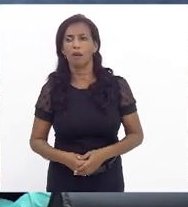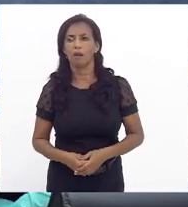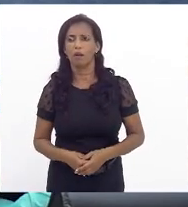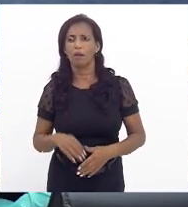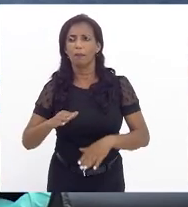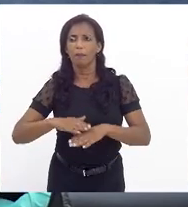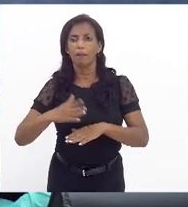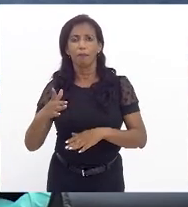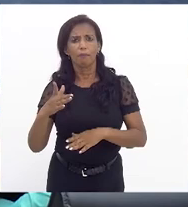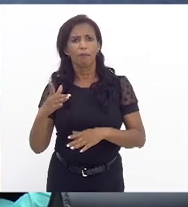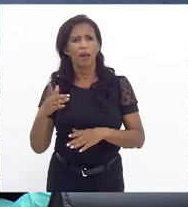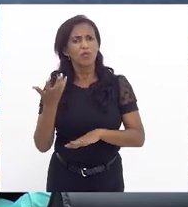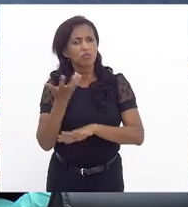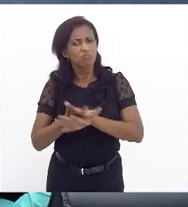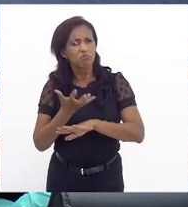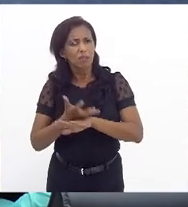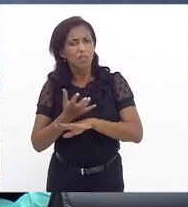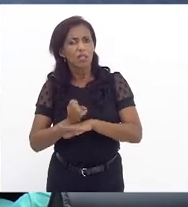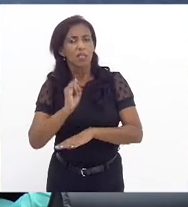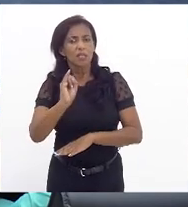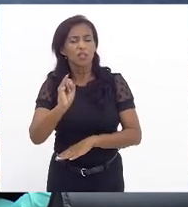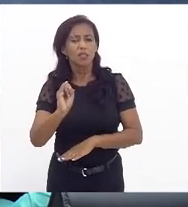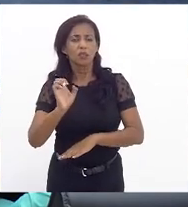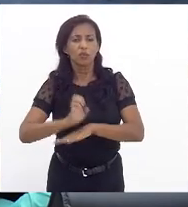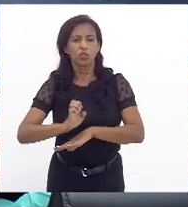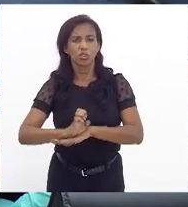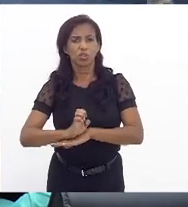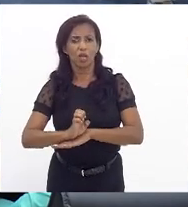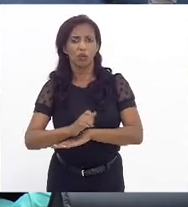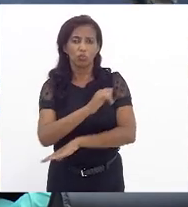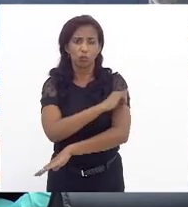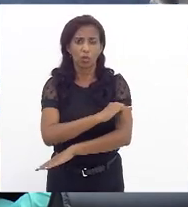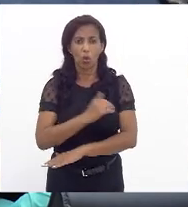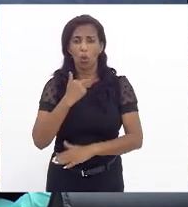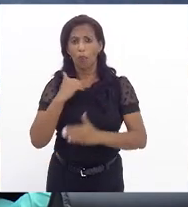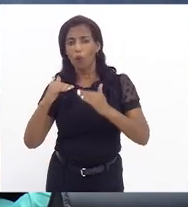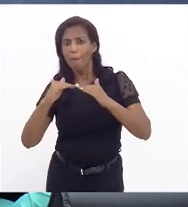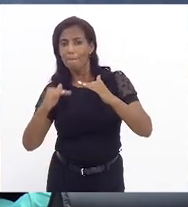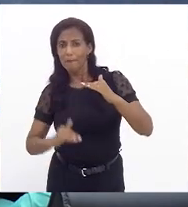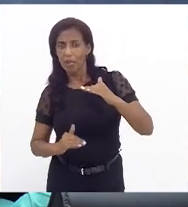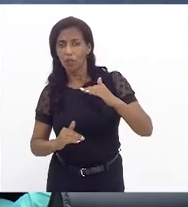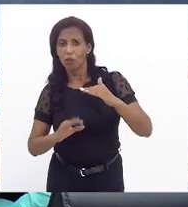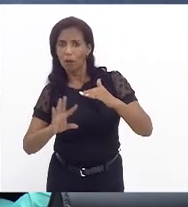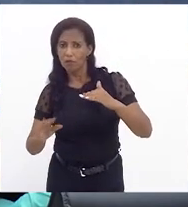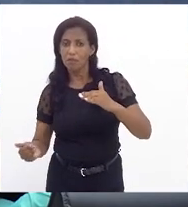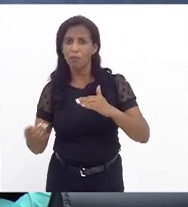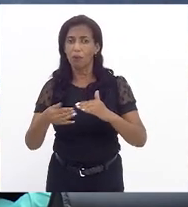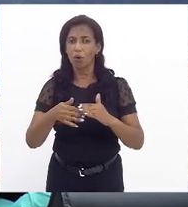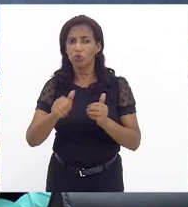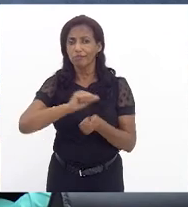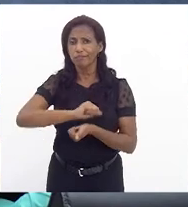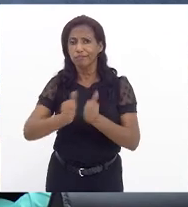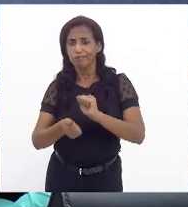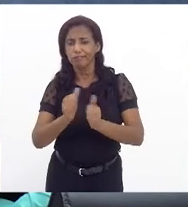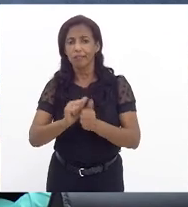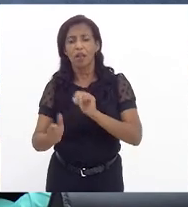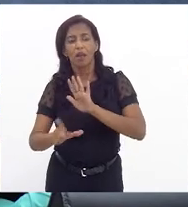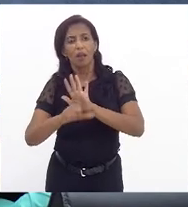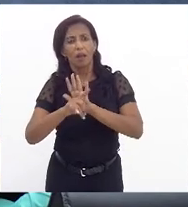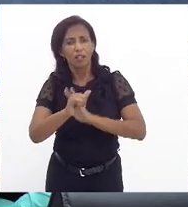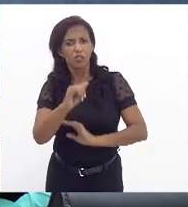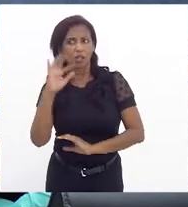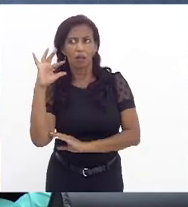mais disciplinas, se no caso do Rio de Janeiro você não pode agregar menos, mas você pode adequar. Várias leis